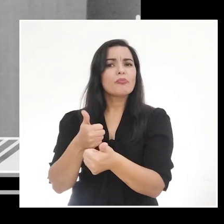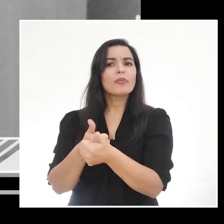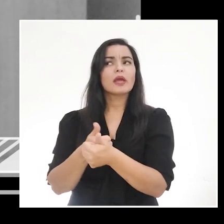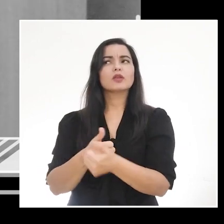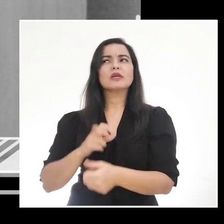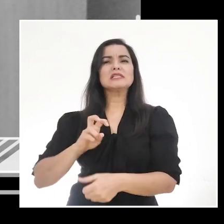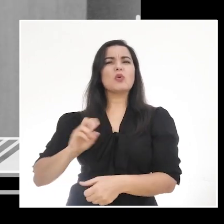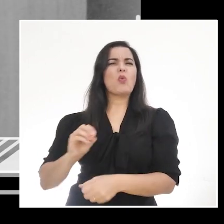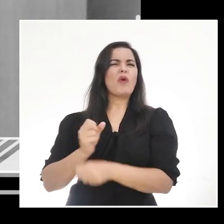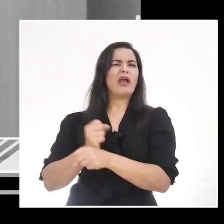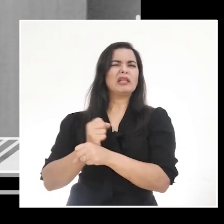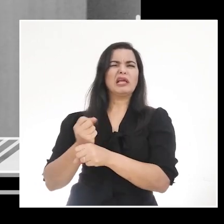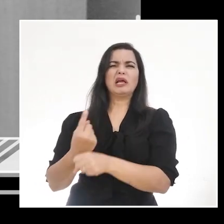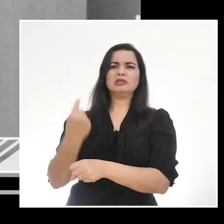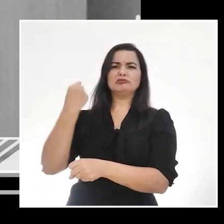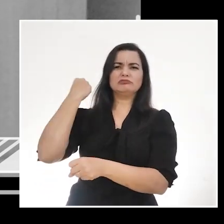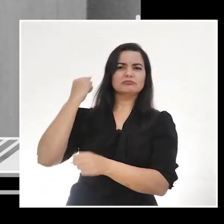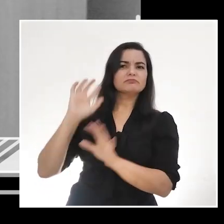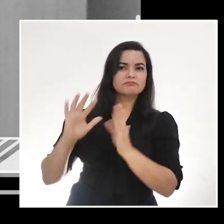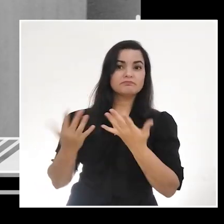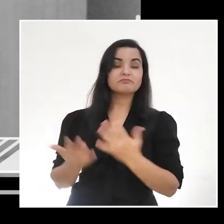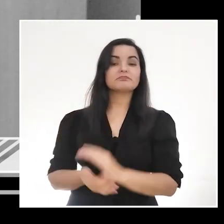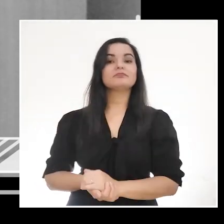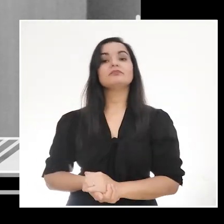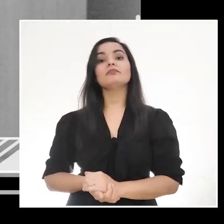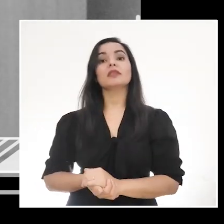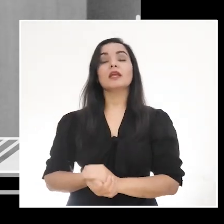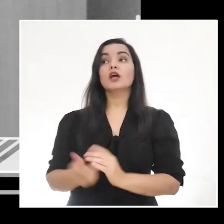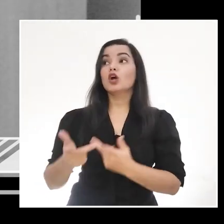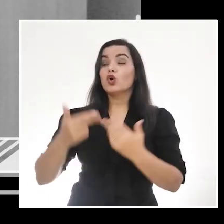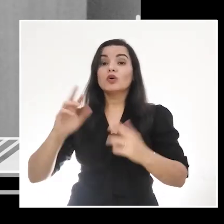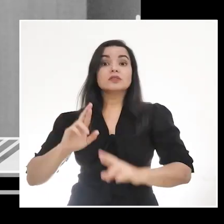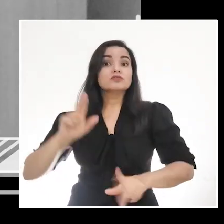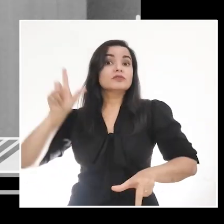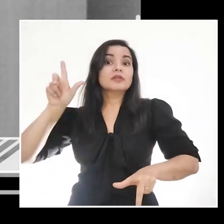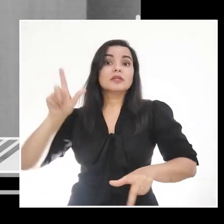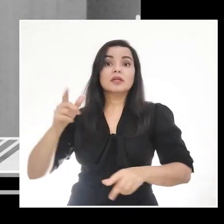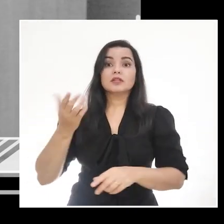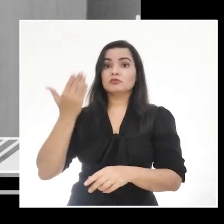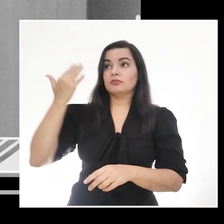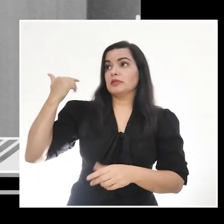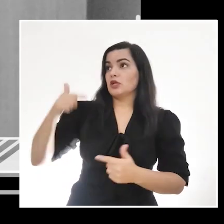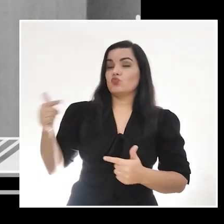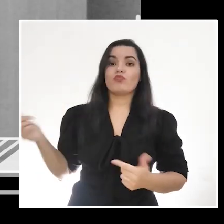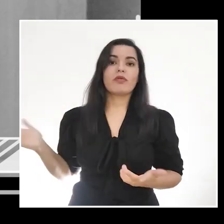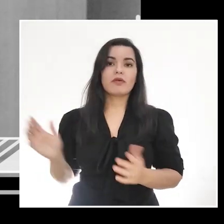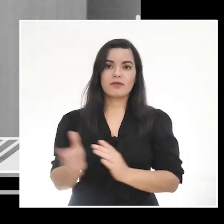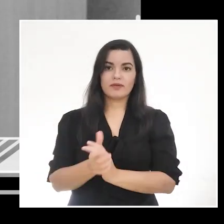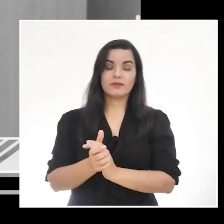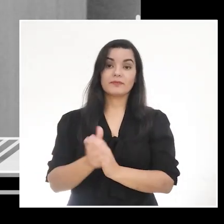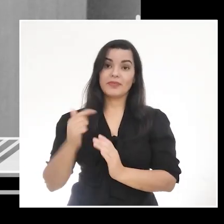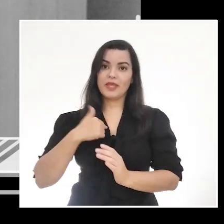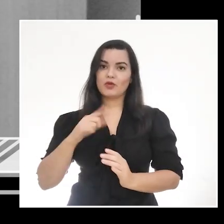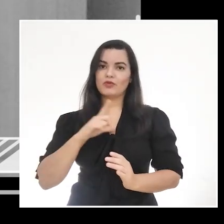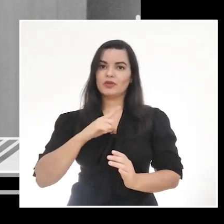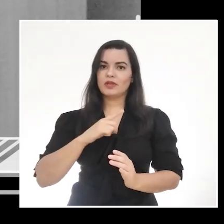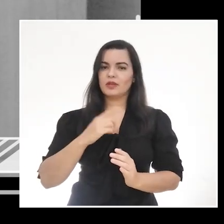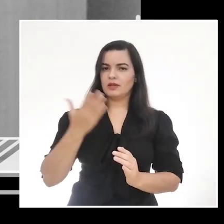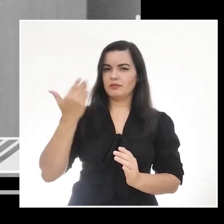ele. Então era um discipulado vida na vida. Nós estamos falando de quase 50 anos atrás, né? Então era